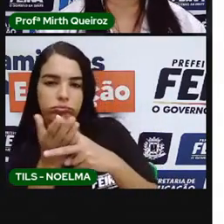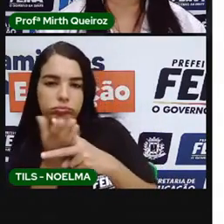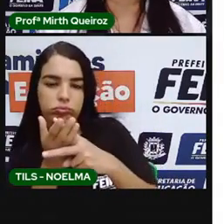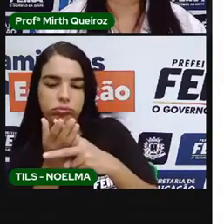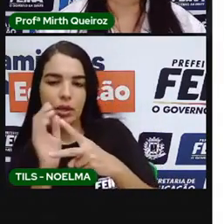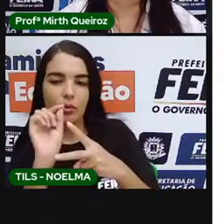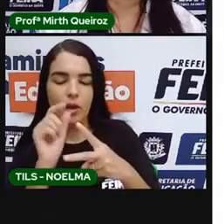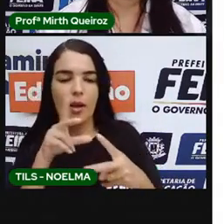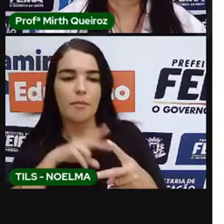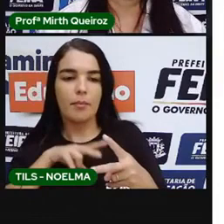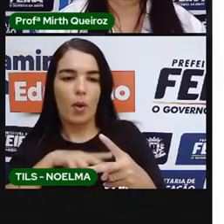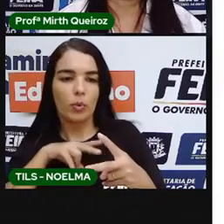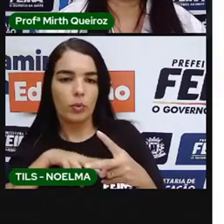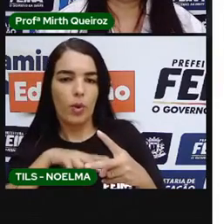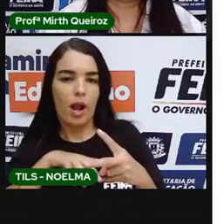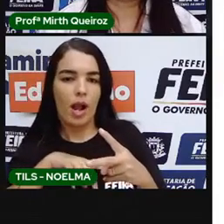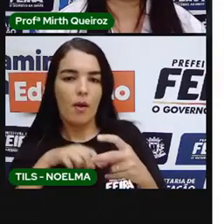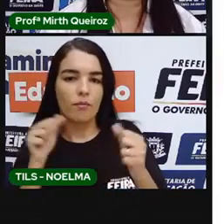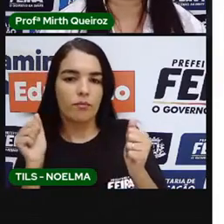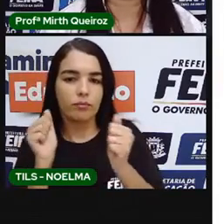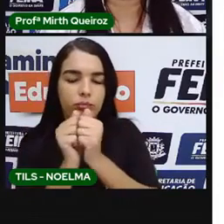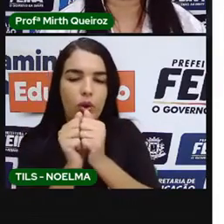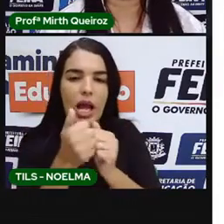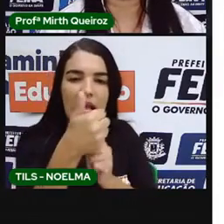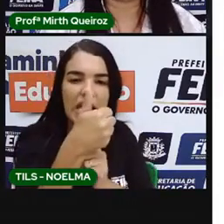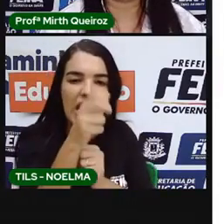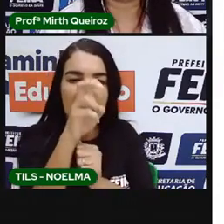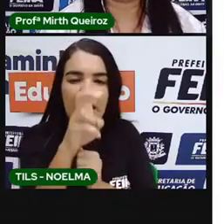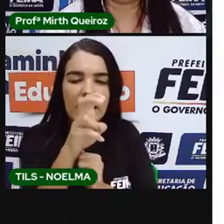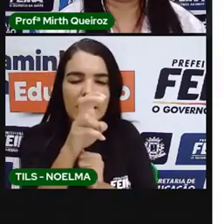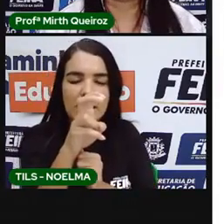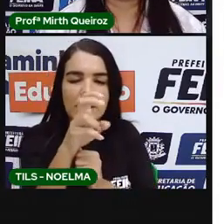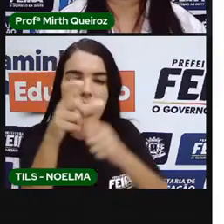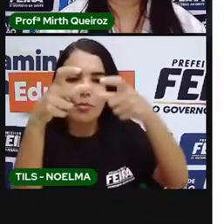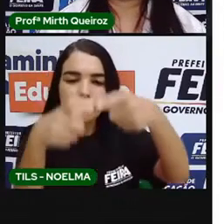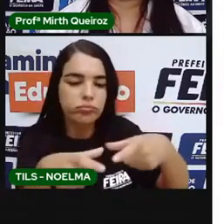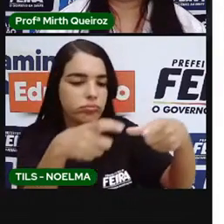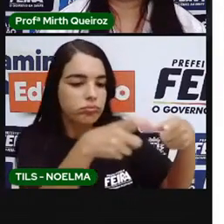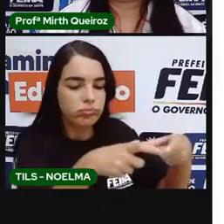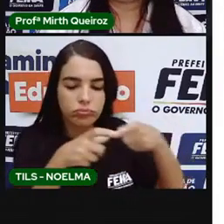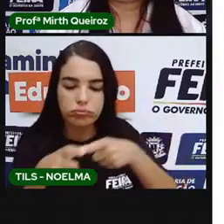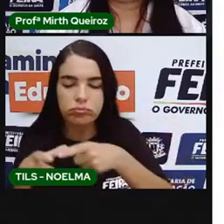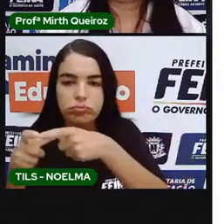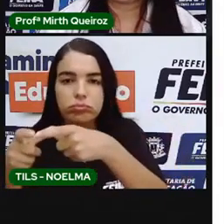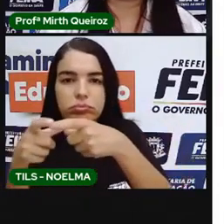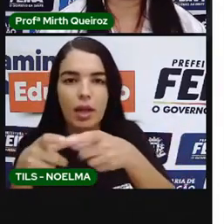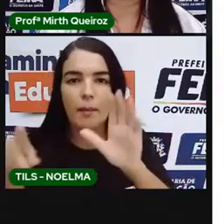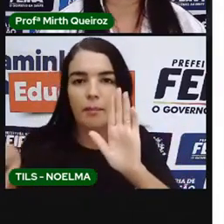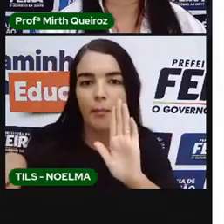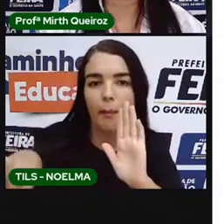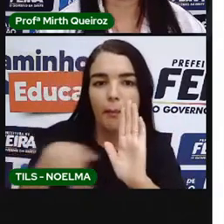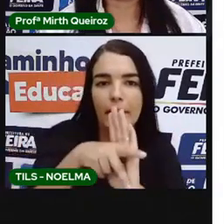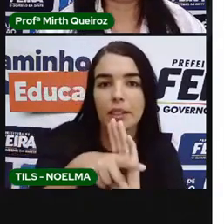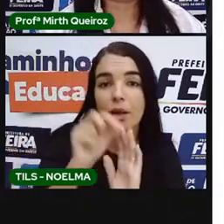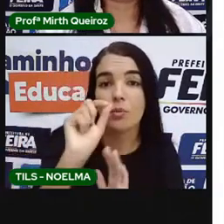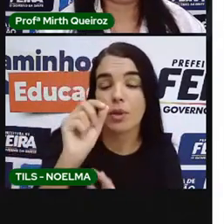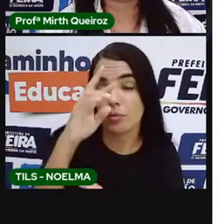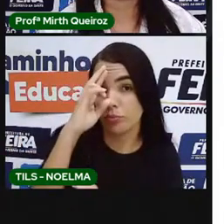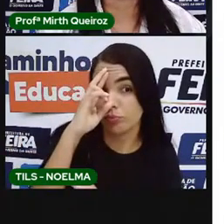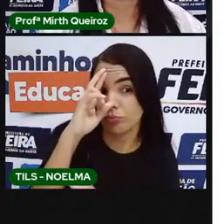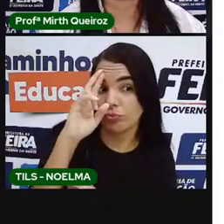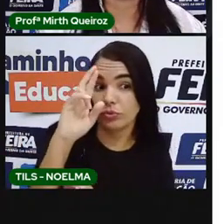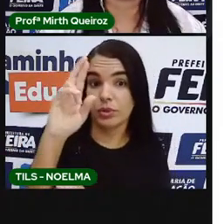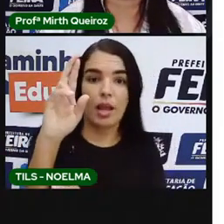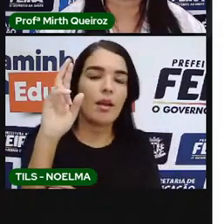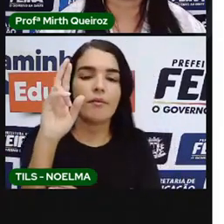coube em 15 capitanias hereditárias, sabendo que cada capitania hereditária tinha um donatário,